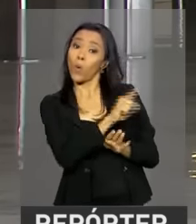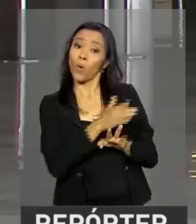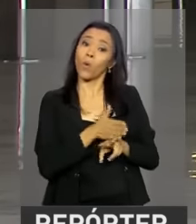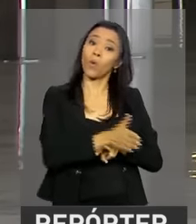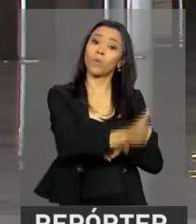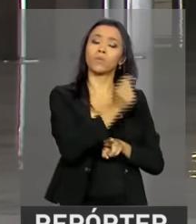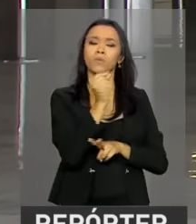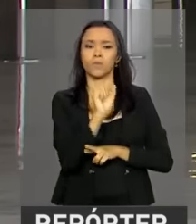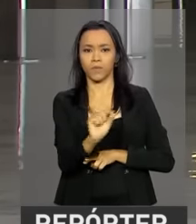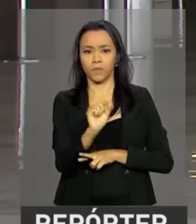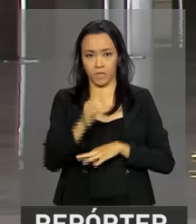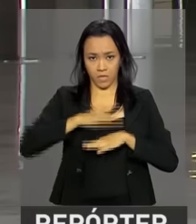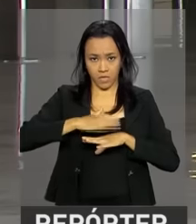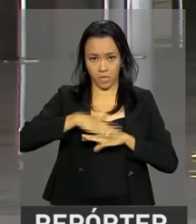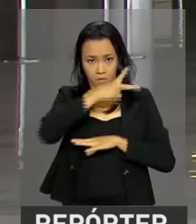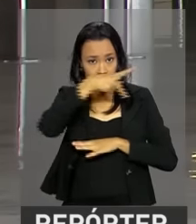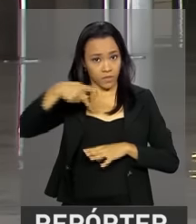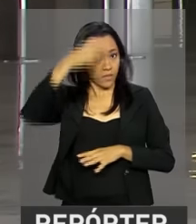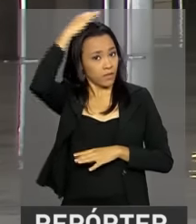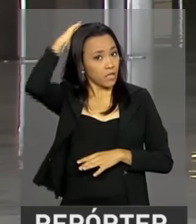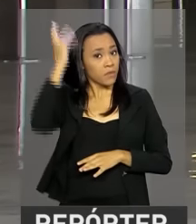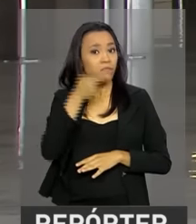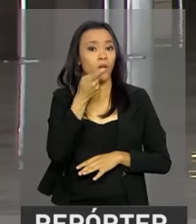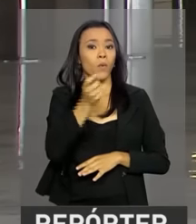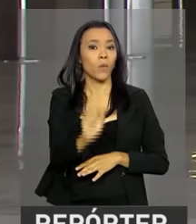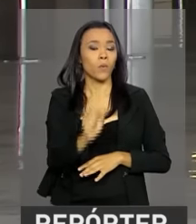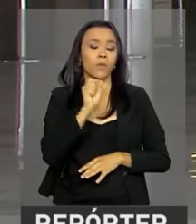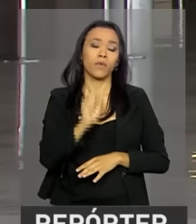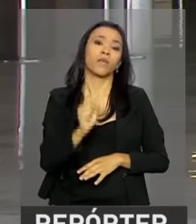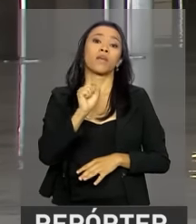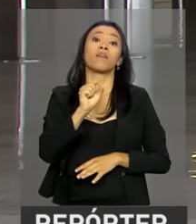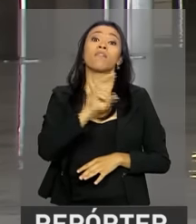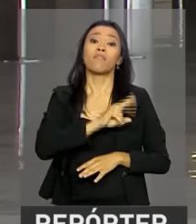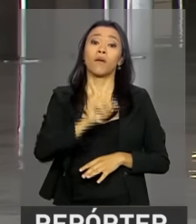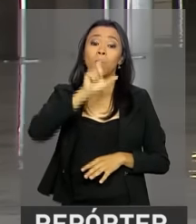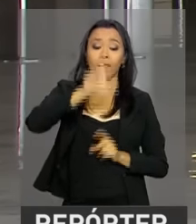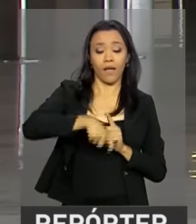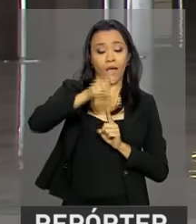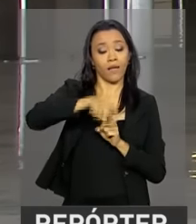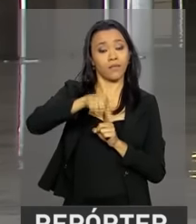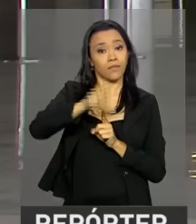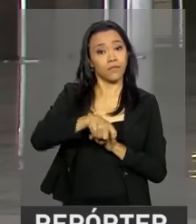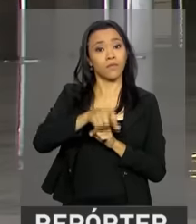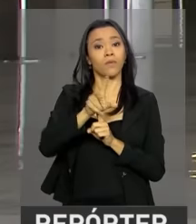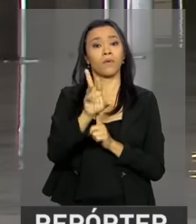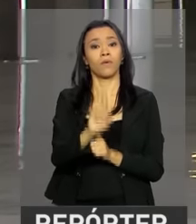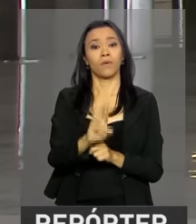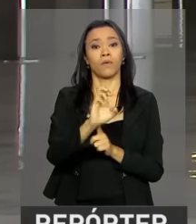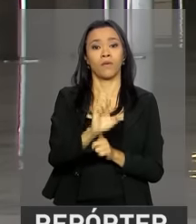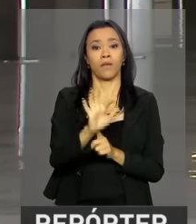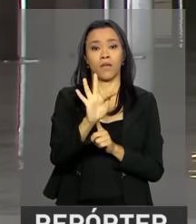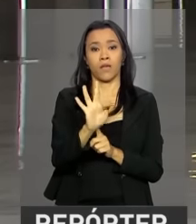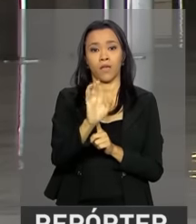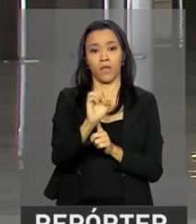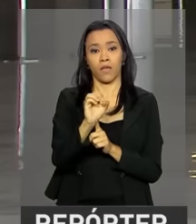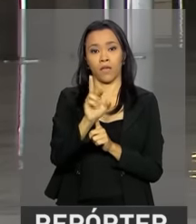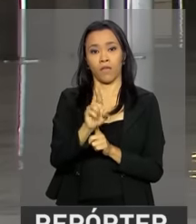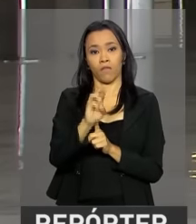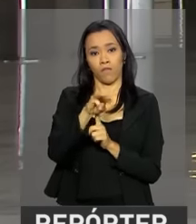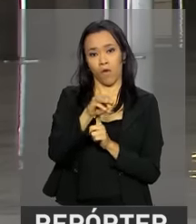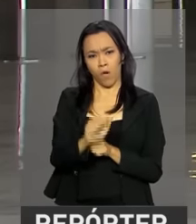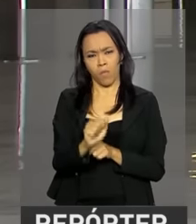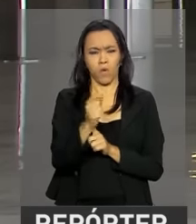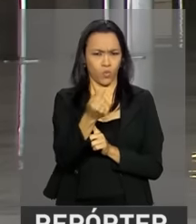Leandro segundo o presidente Michel temmer o governo vai lançar o chamado cartão reforma por meio do qual Vai disponibilizar aí uma